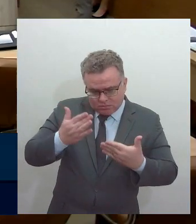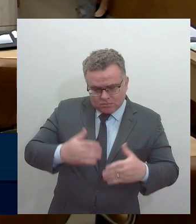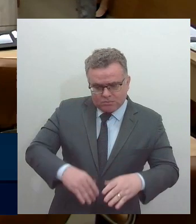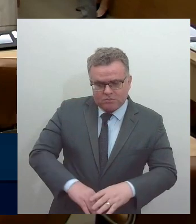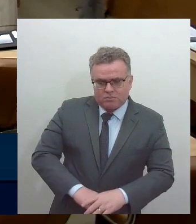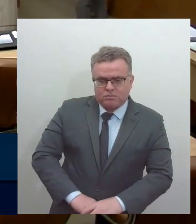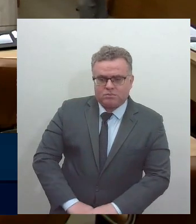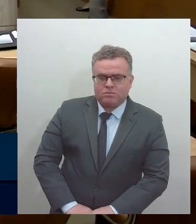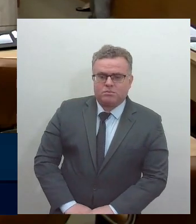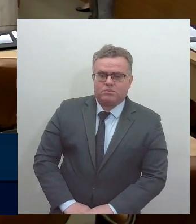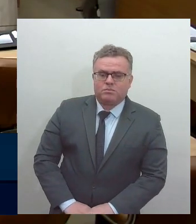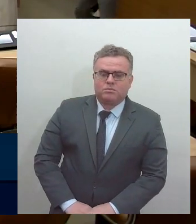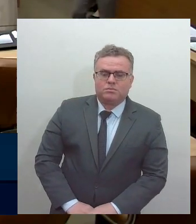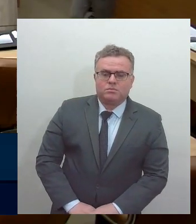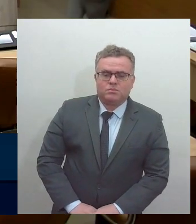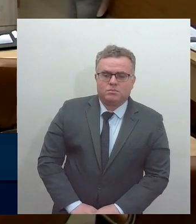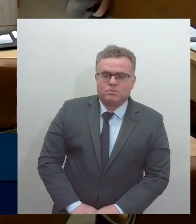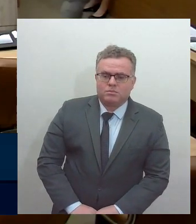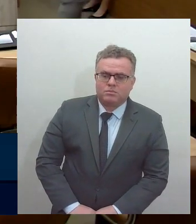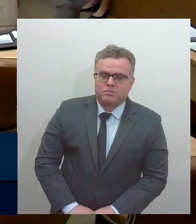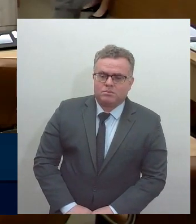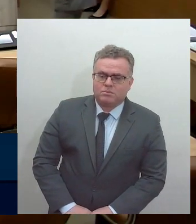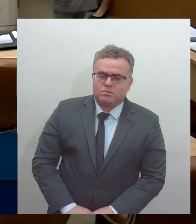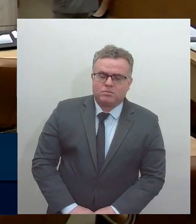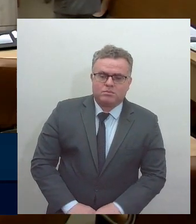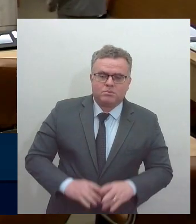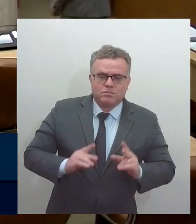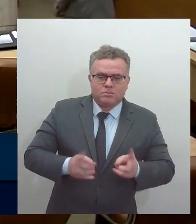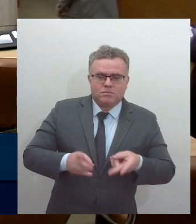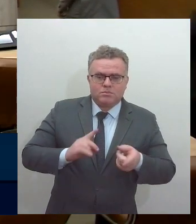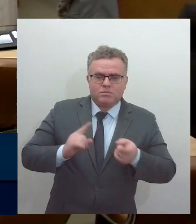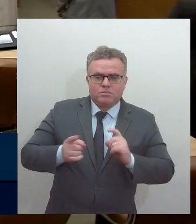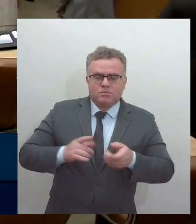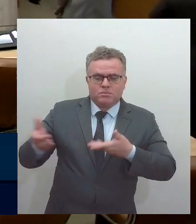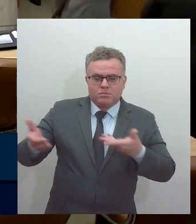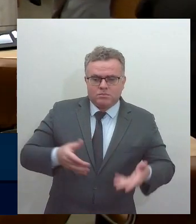Ainda no pequeno expediente, deputada Linda Brasil.